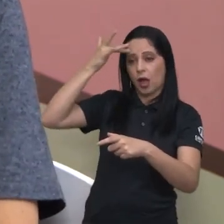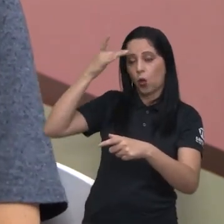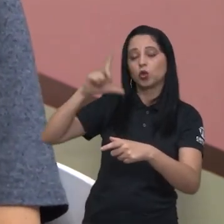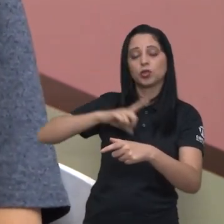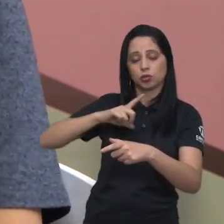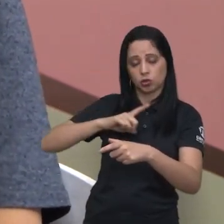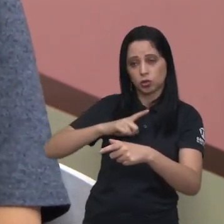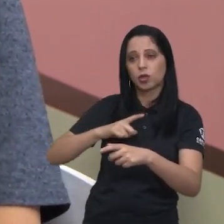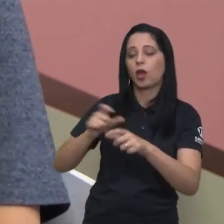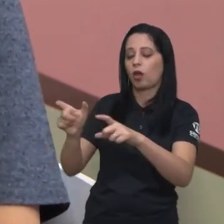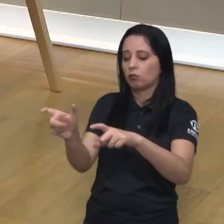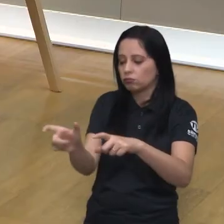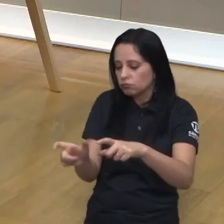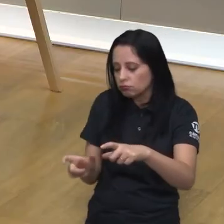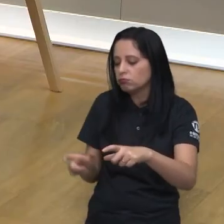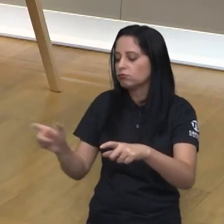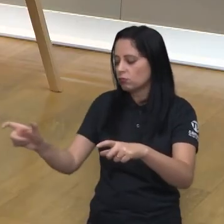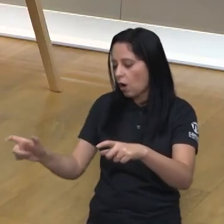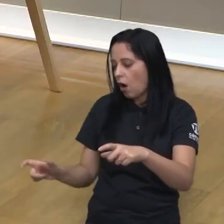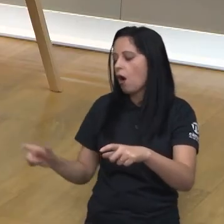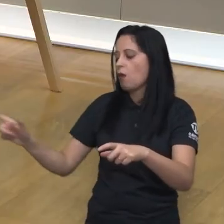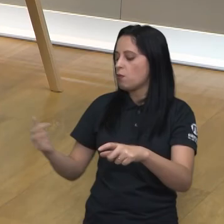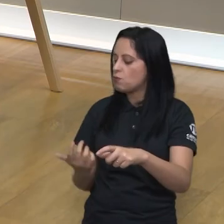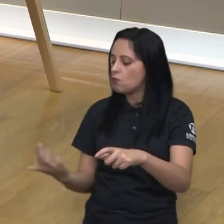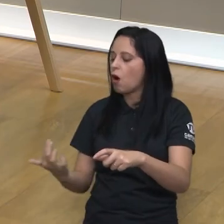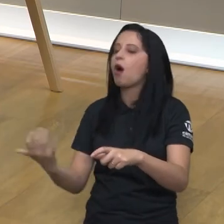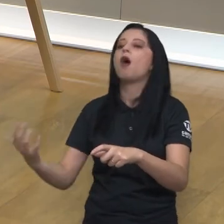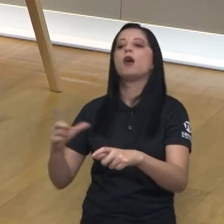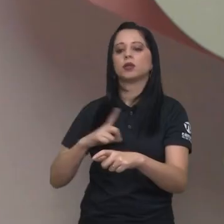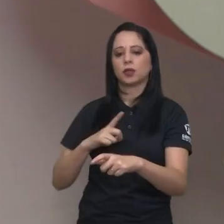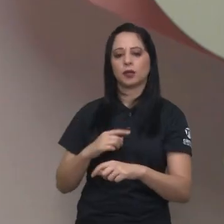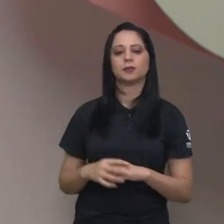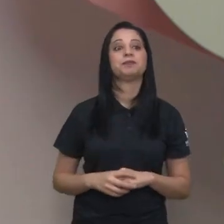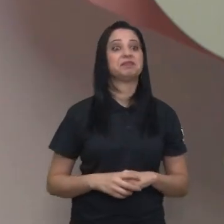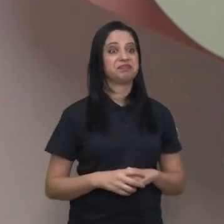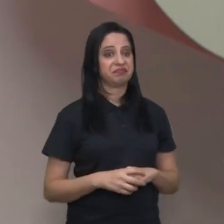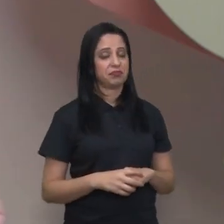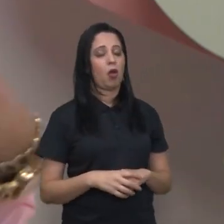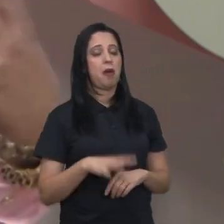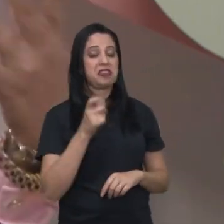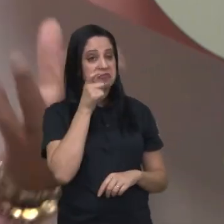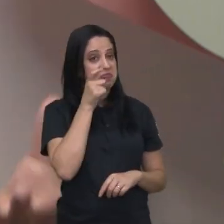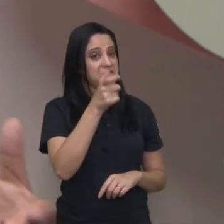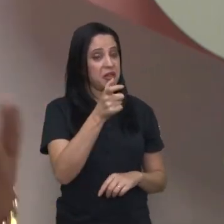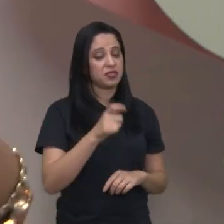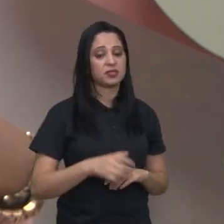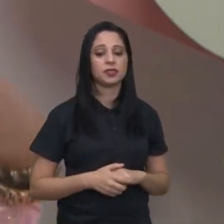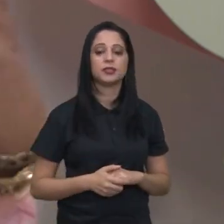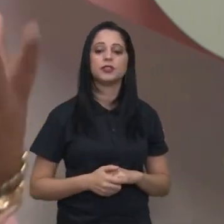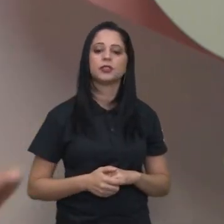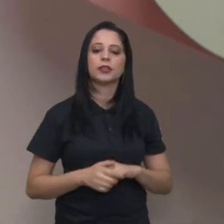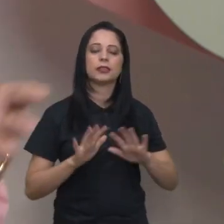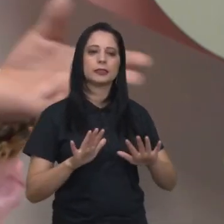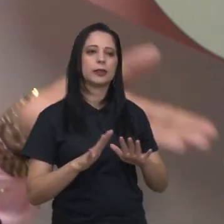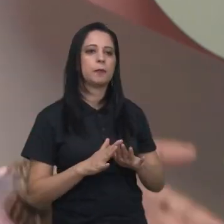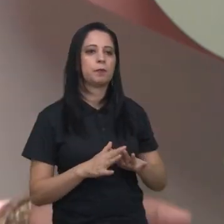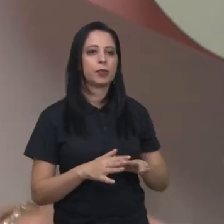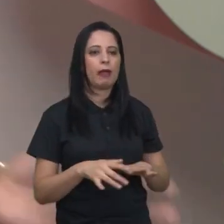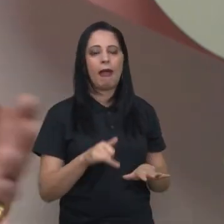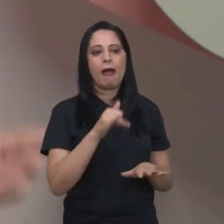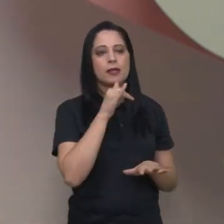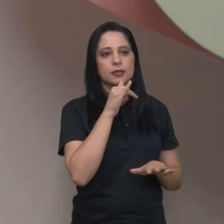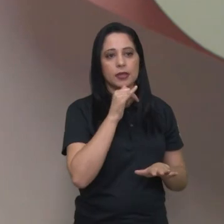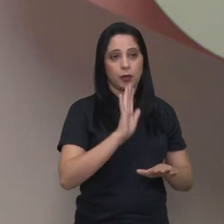também. Muito bom. E agora, quando, falando assim, a gente já tem a horta comunitária nos espaços públicos ou